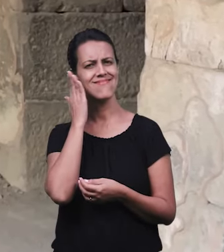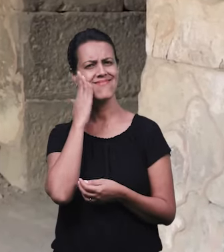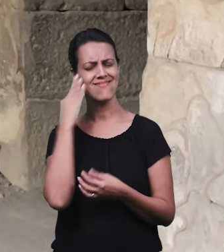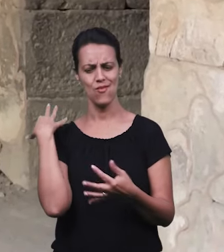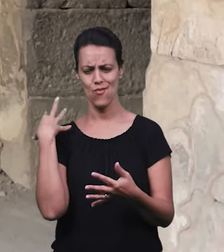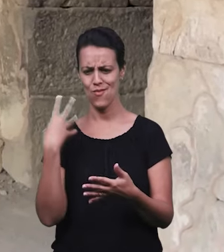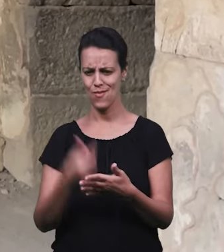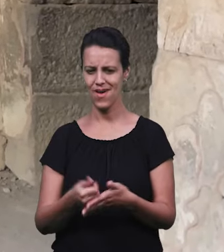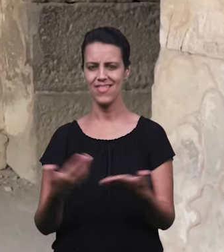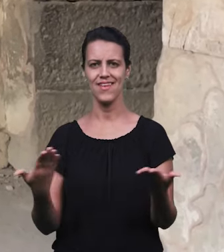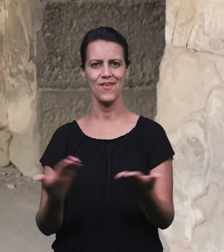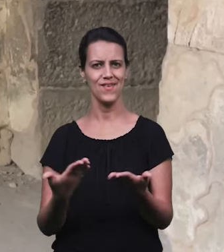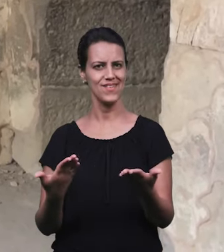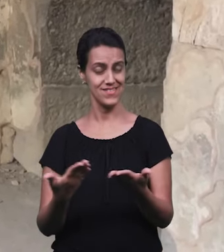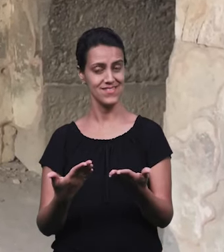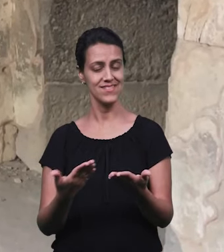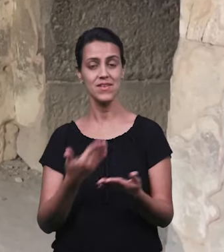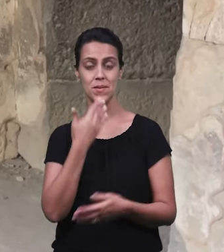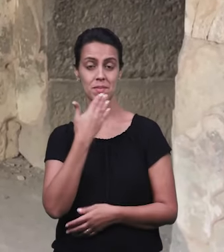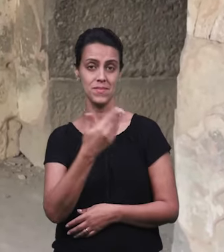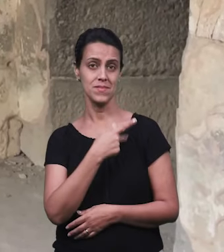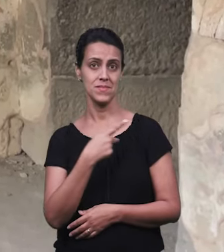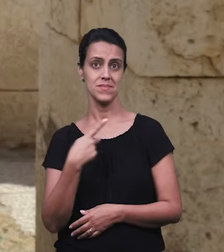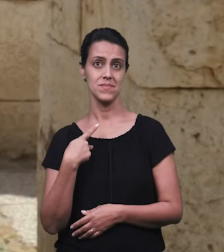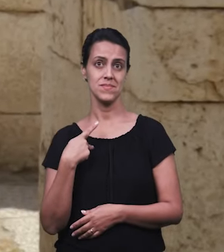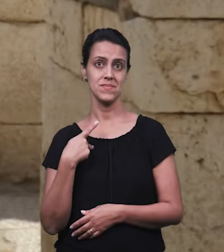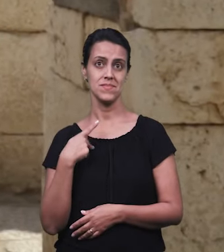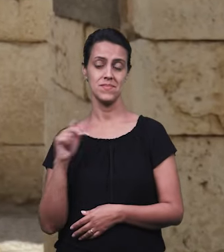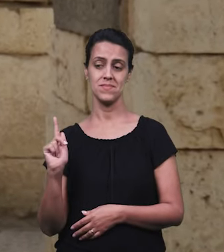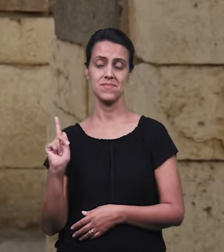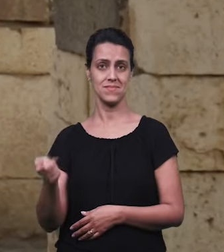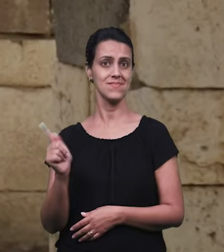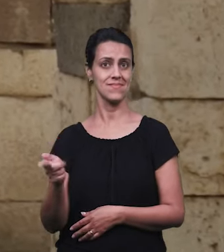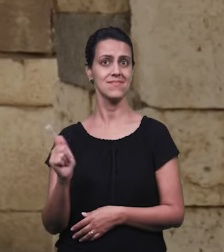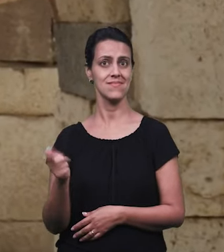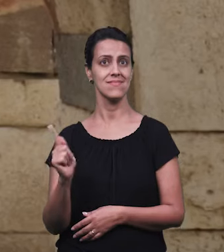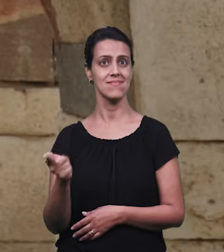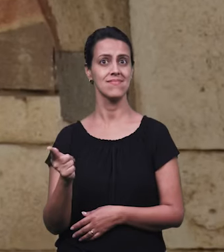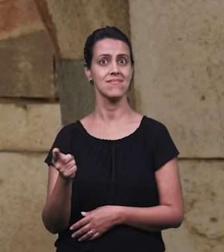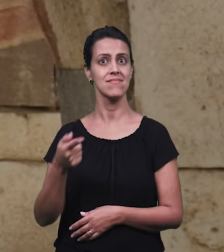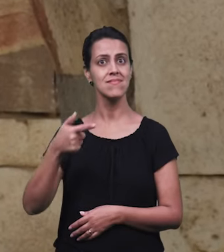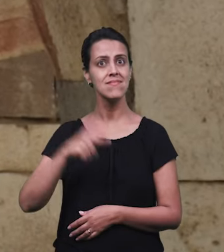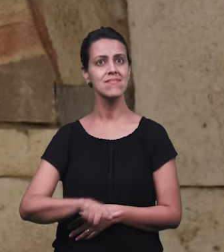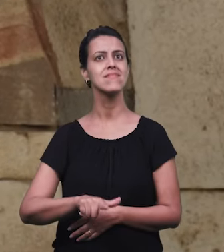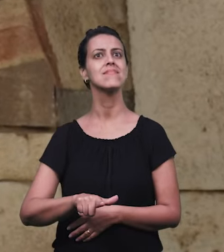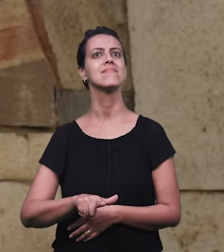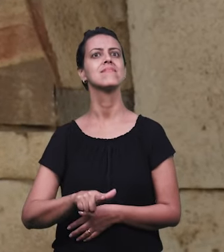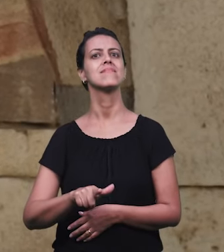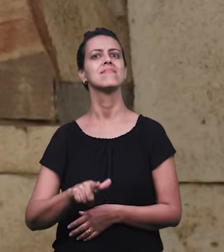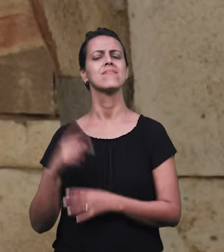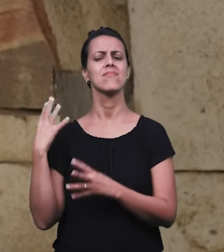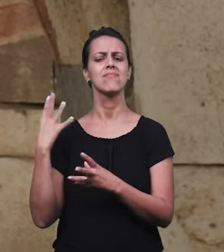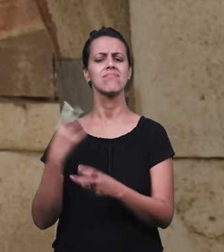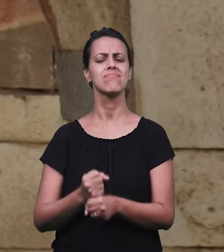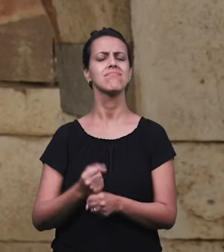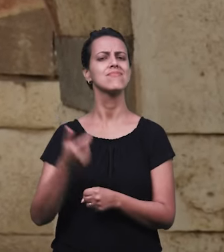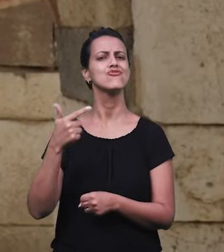chegamos até aqui, e eu vou pedir ao pastor Gedeuti para fazer uma recapitulação do que já tratamos até